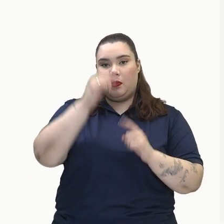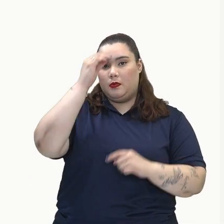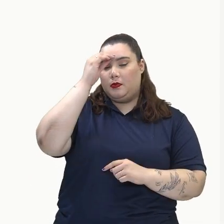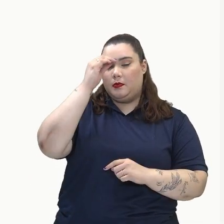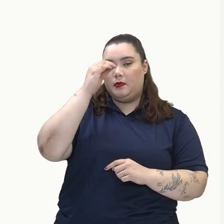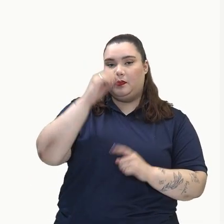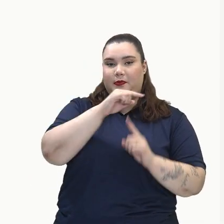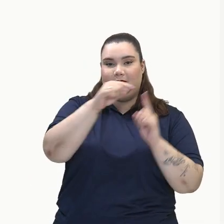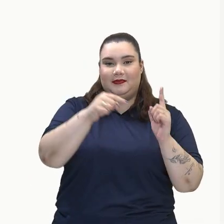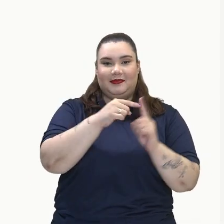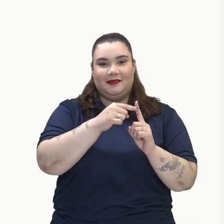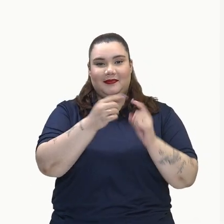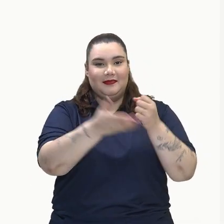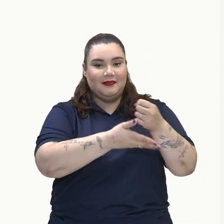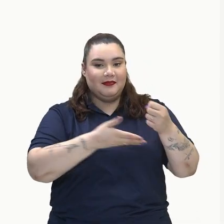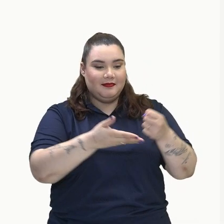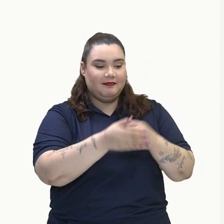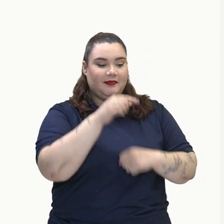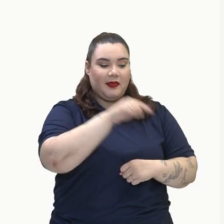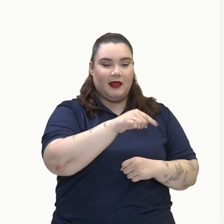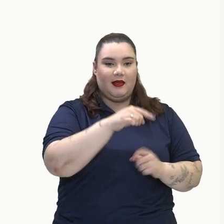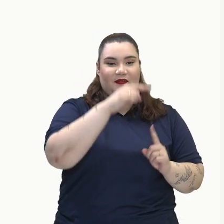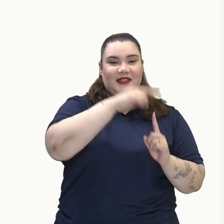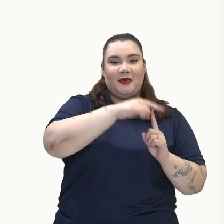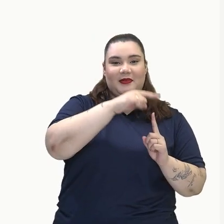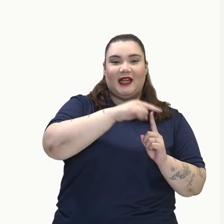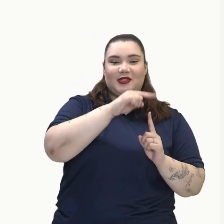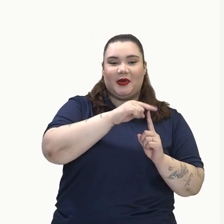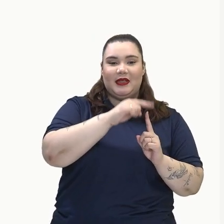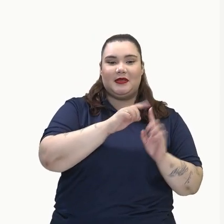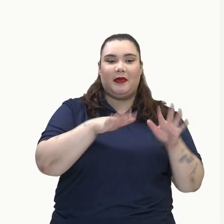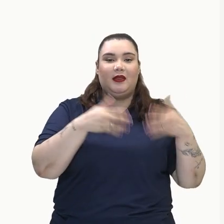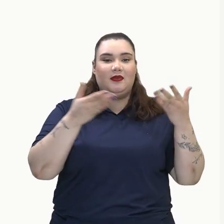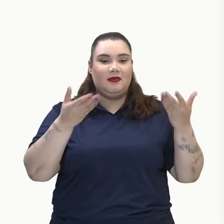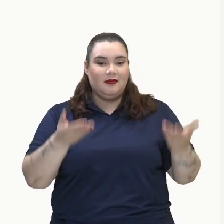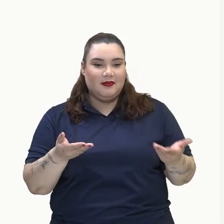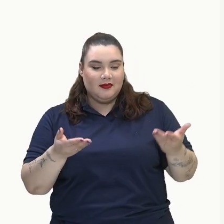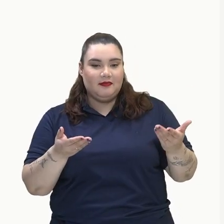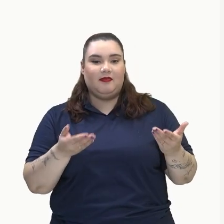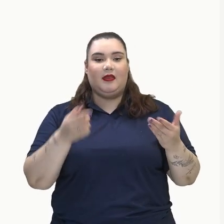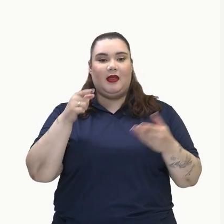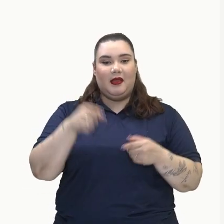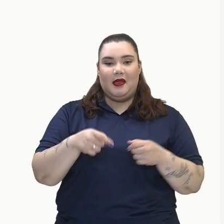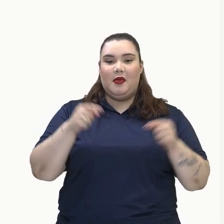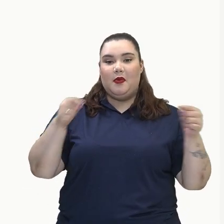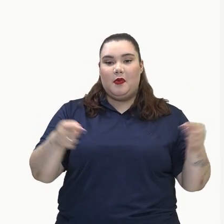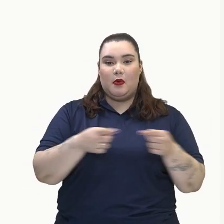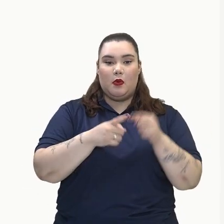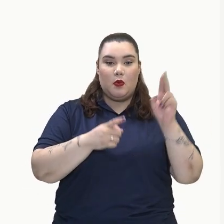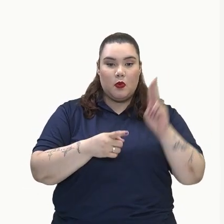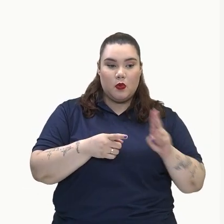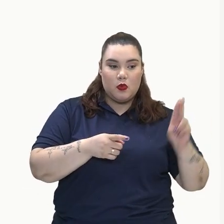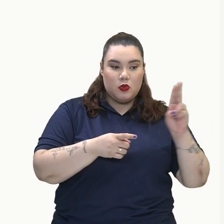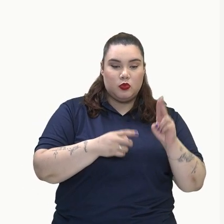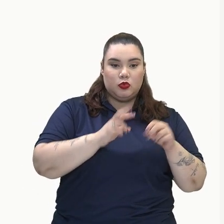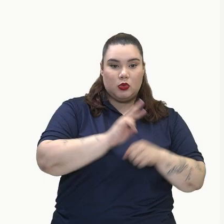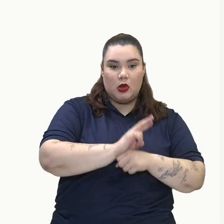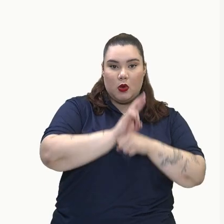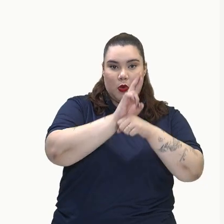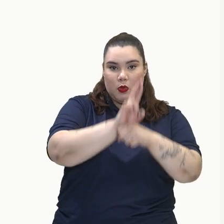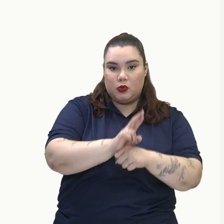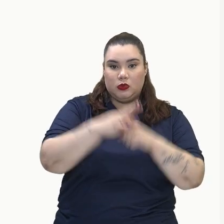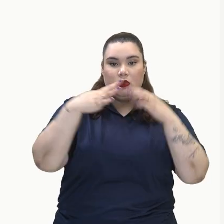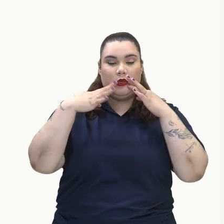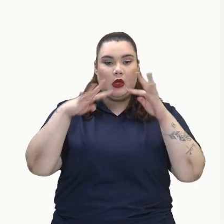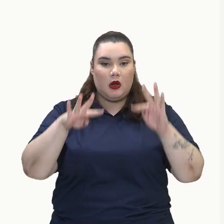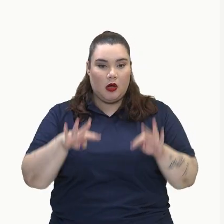conciliar o uso de parte dos seus recursos com a conservação da natureza. Aí sim, tanto é que pelo nome,